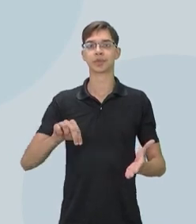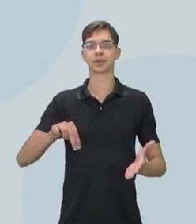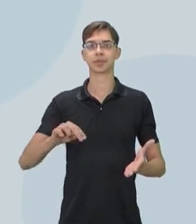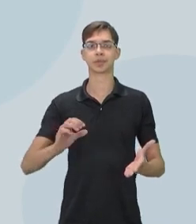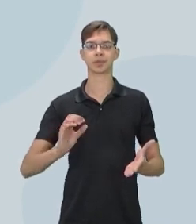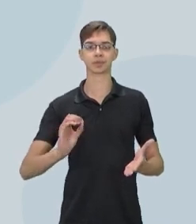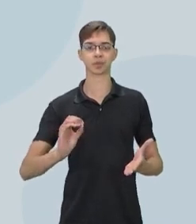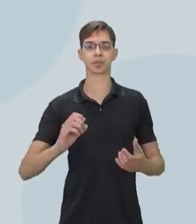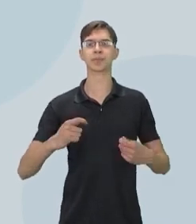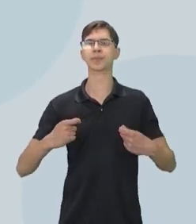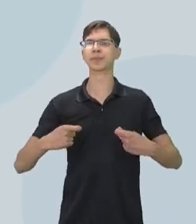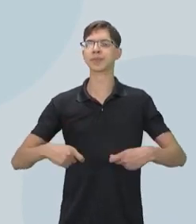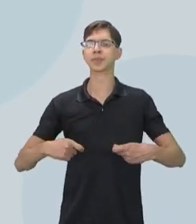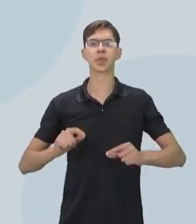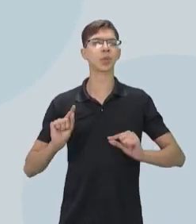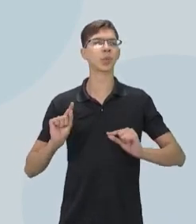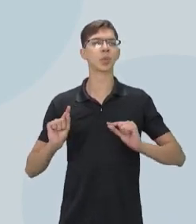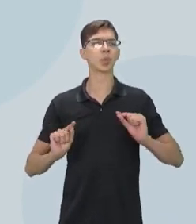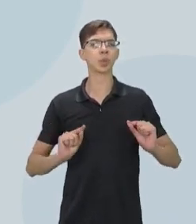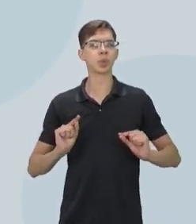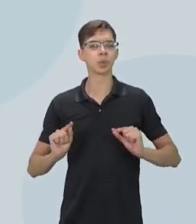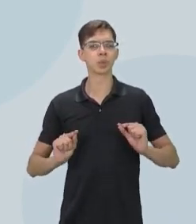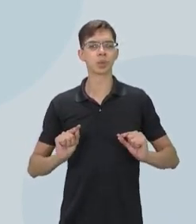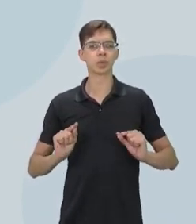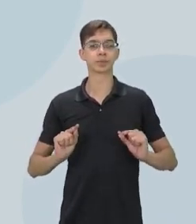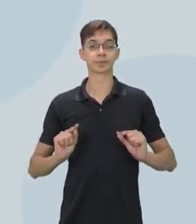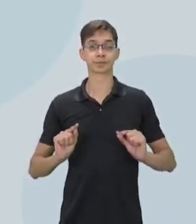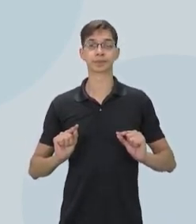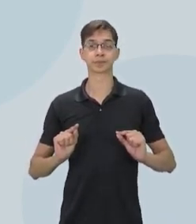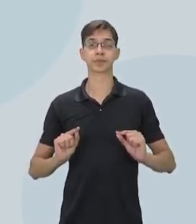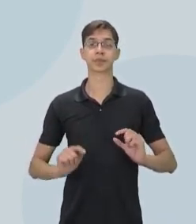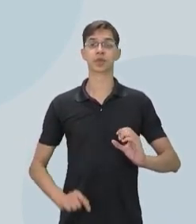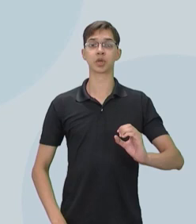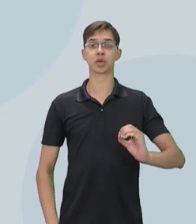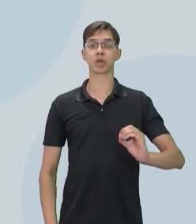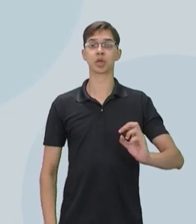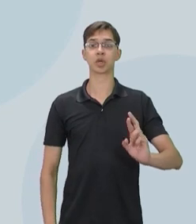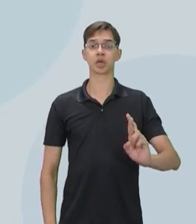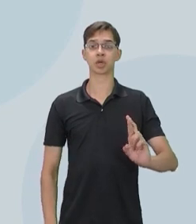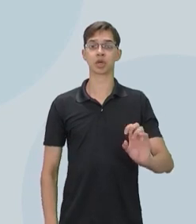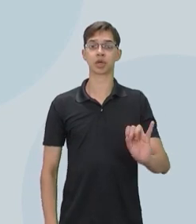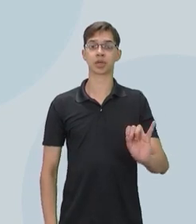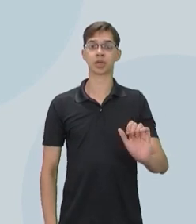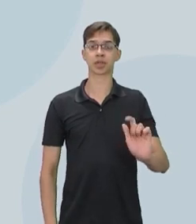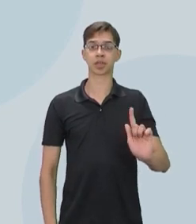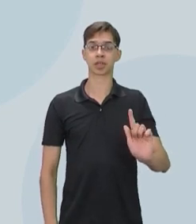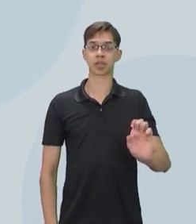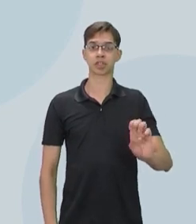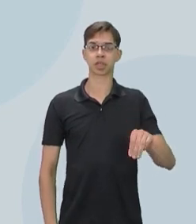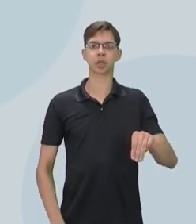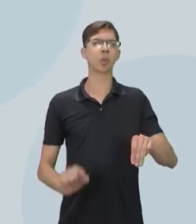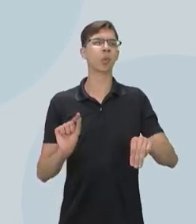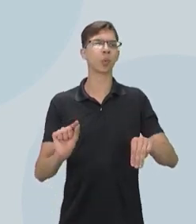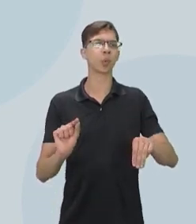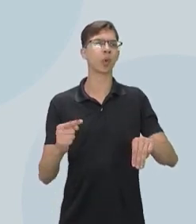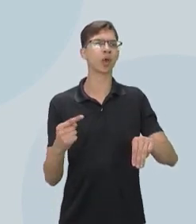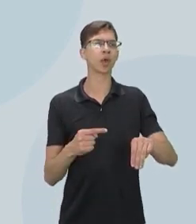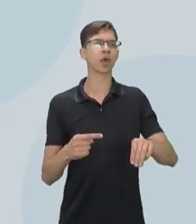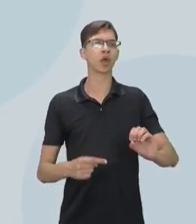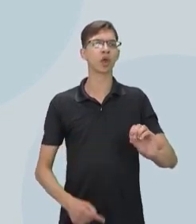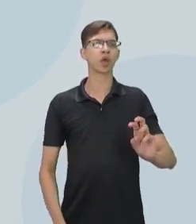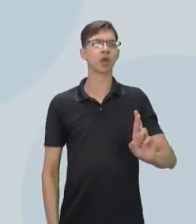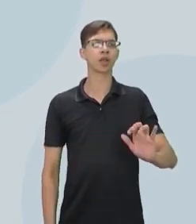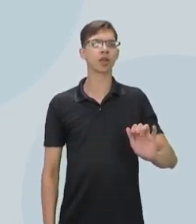precisa partir da origem. O que é a origem? Ela precisa partir da origem.